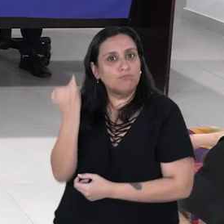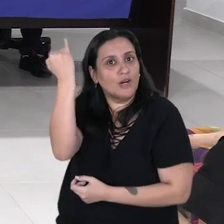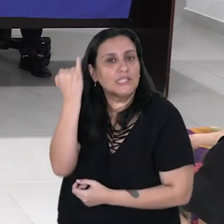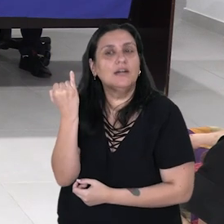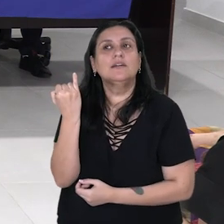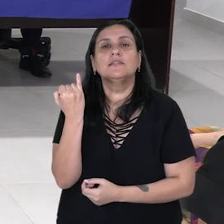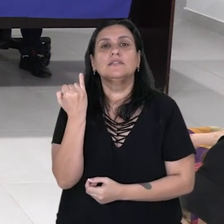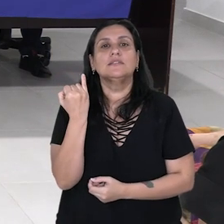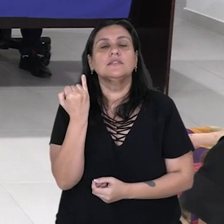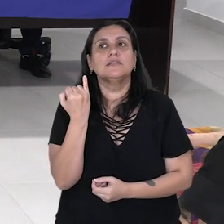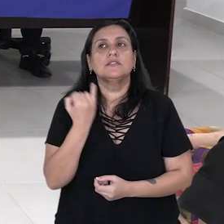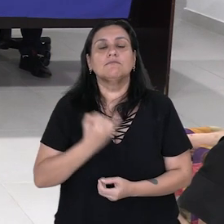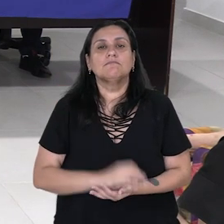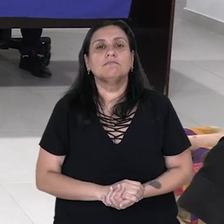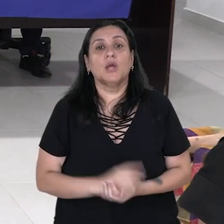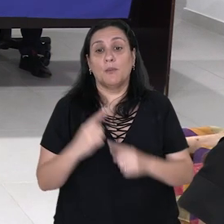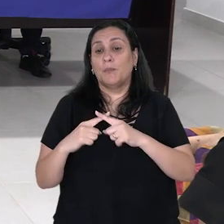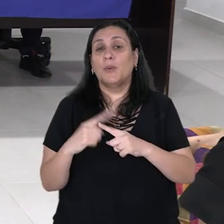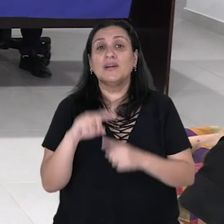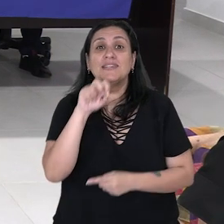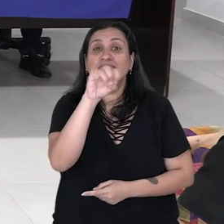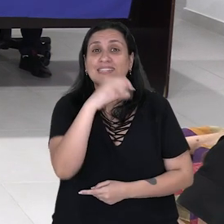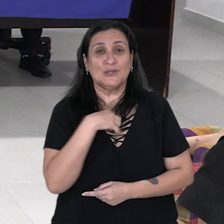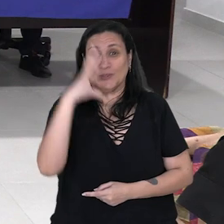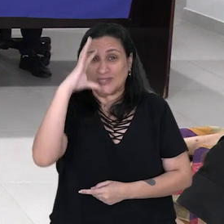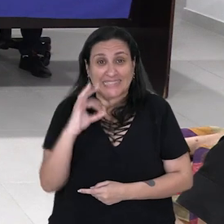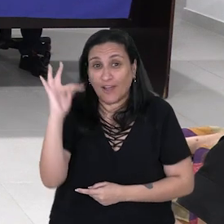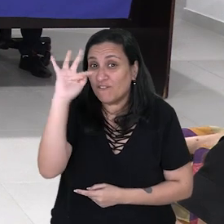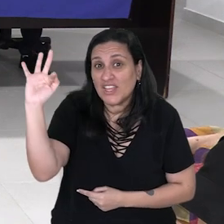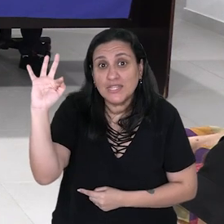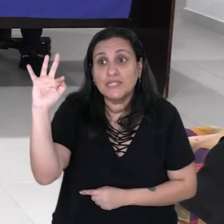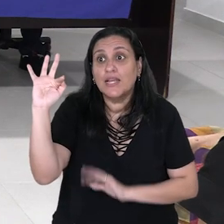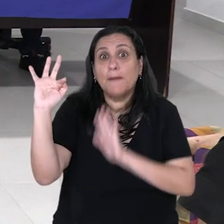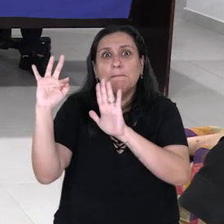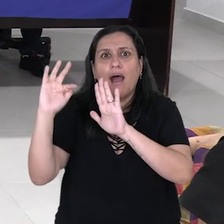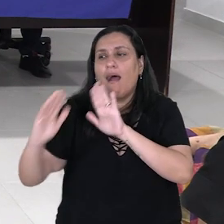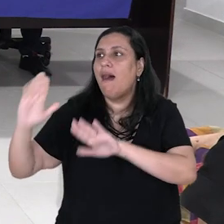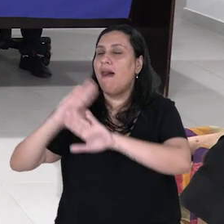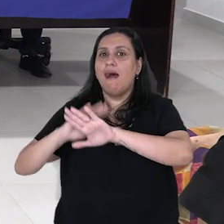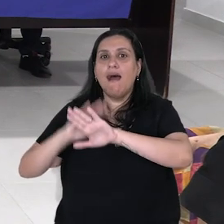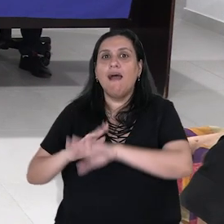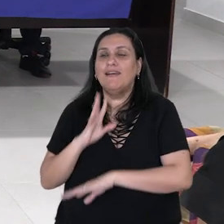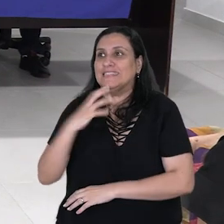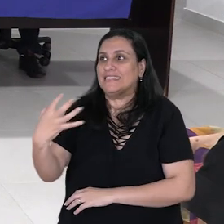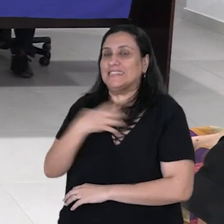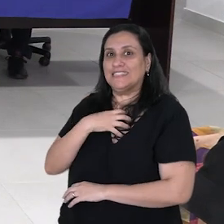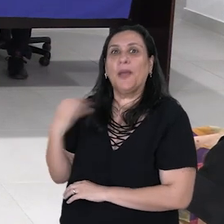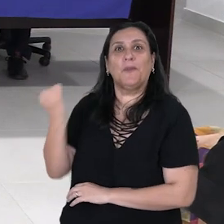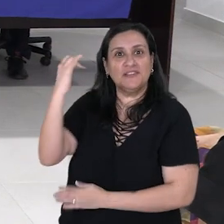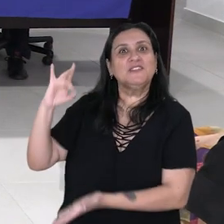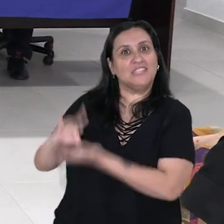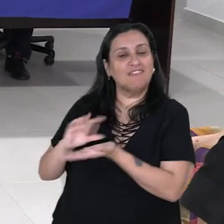de importância, por mais incompreensível que fosse para mim, eu ia sentir essa importância,